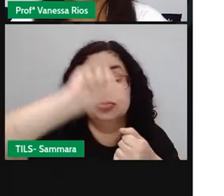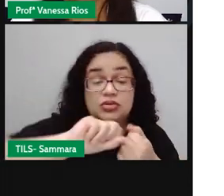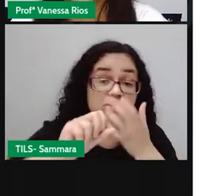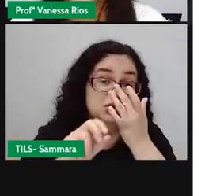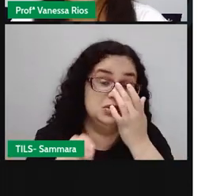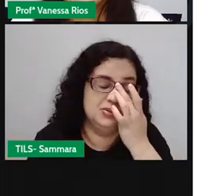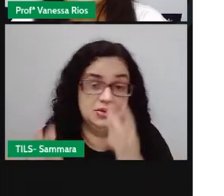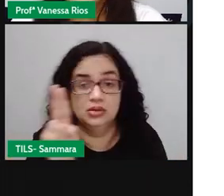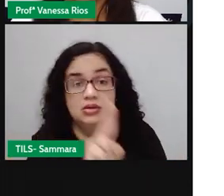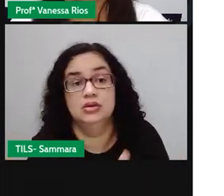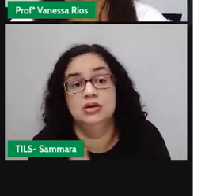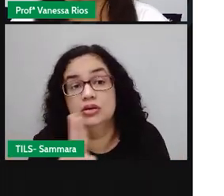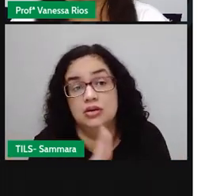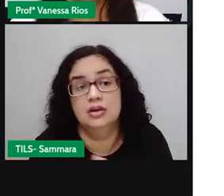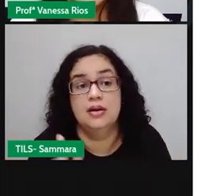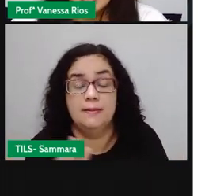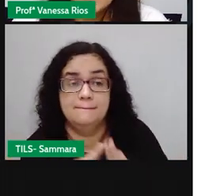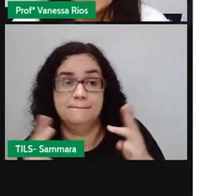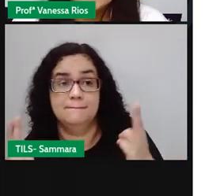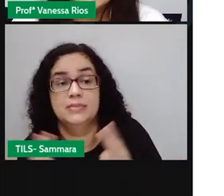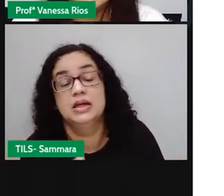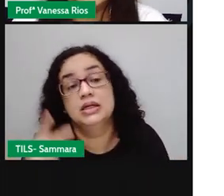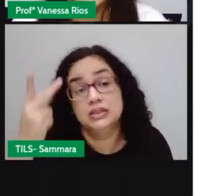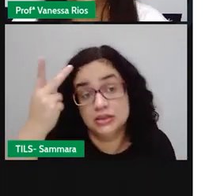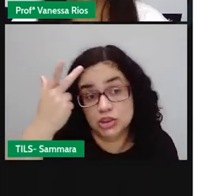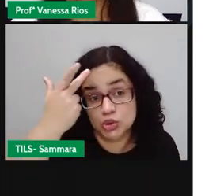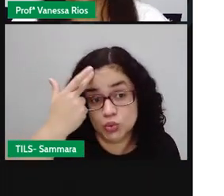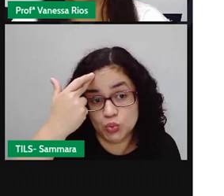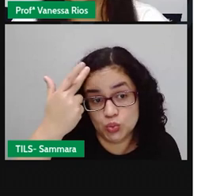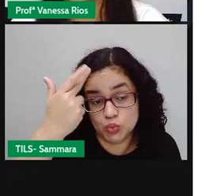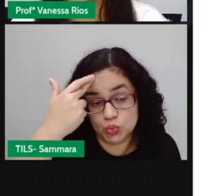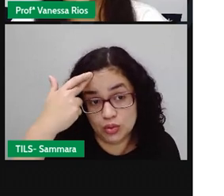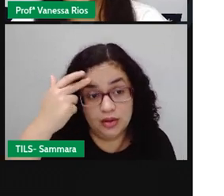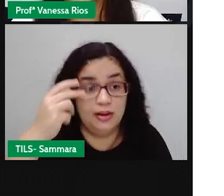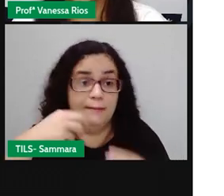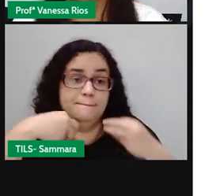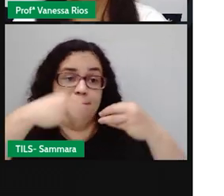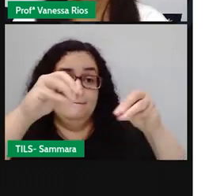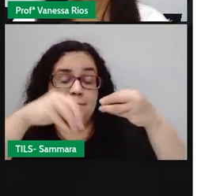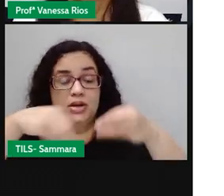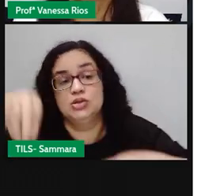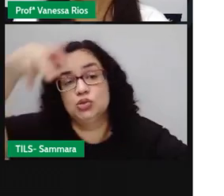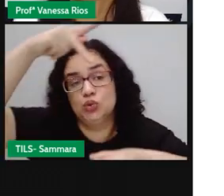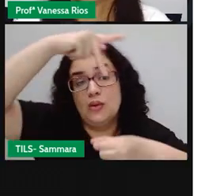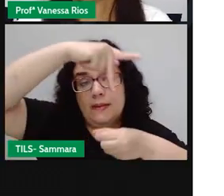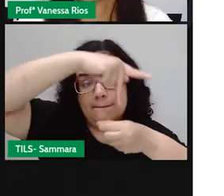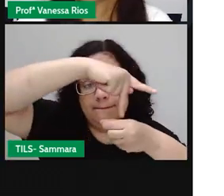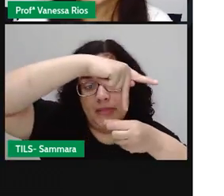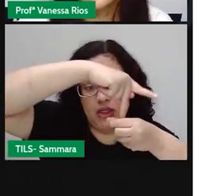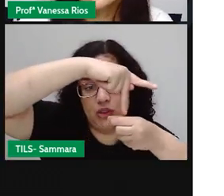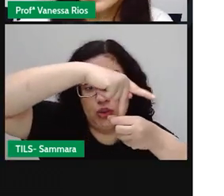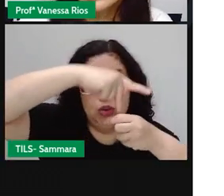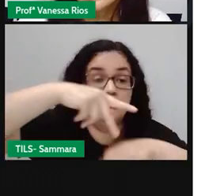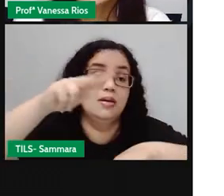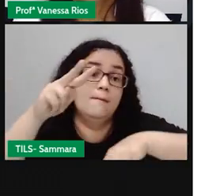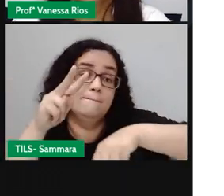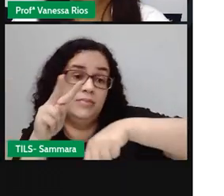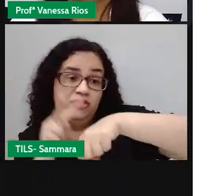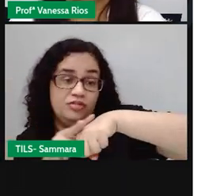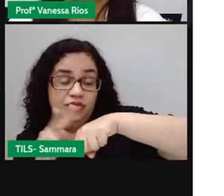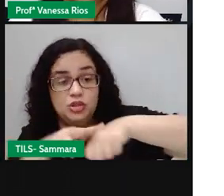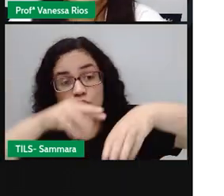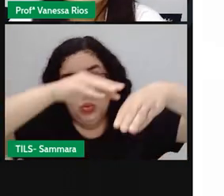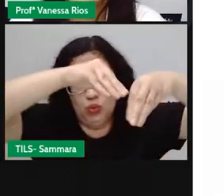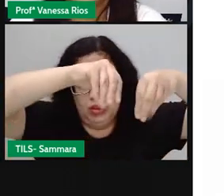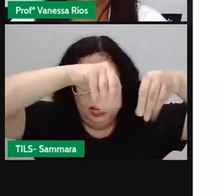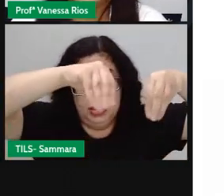usam matéria-prima natural. Então, o plástico está lá usando petróleo, o vidro está lá usando a areia, que